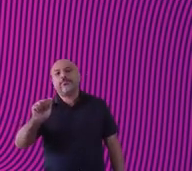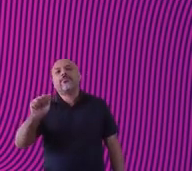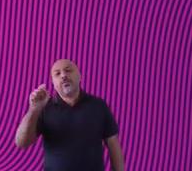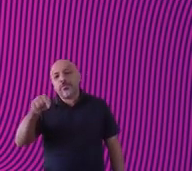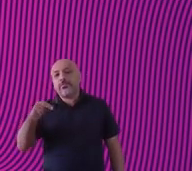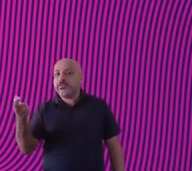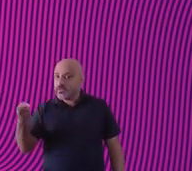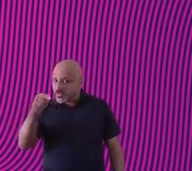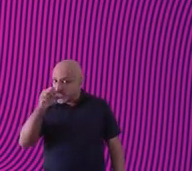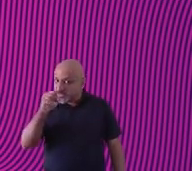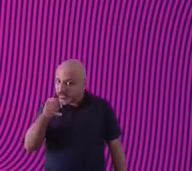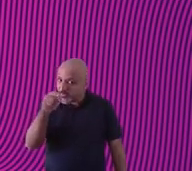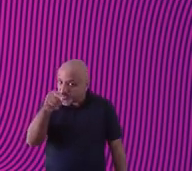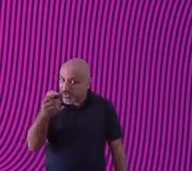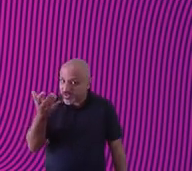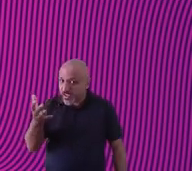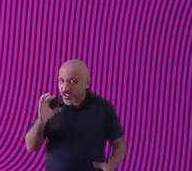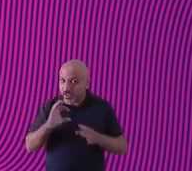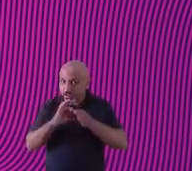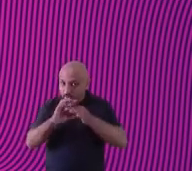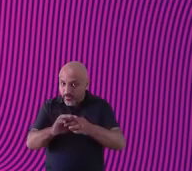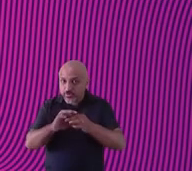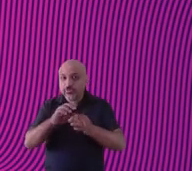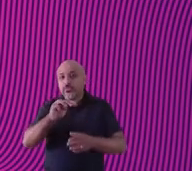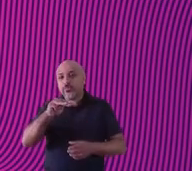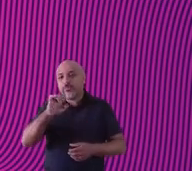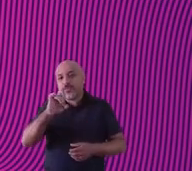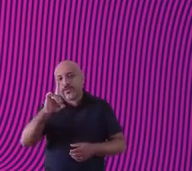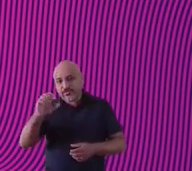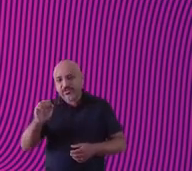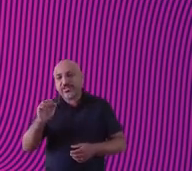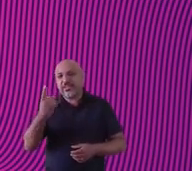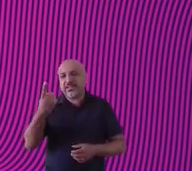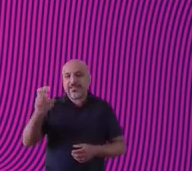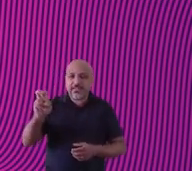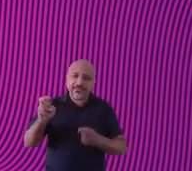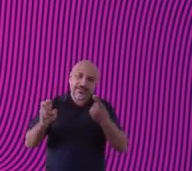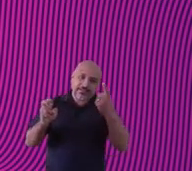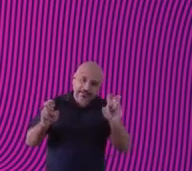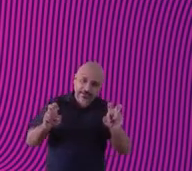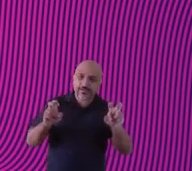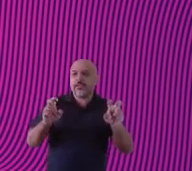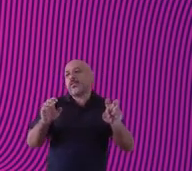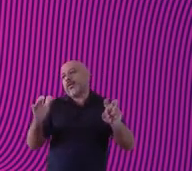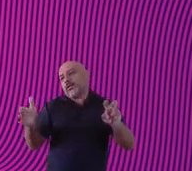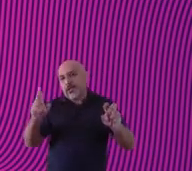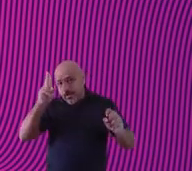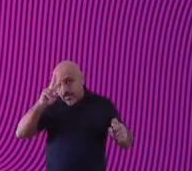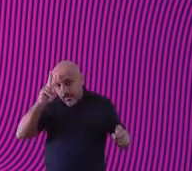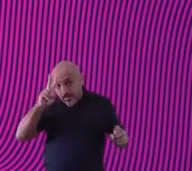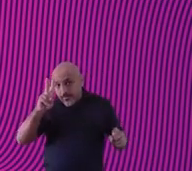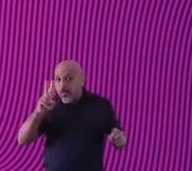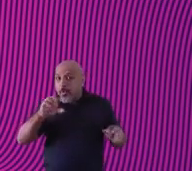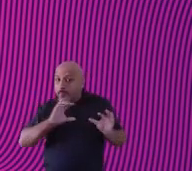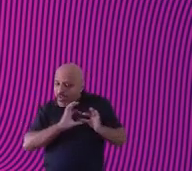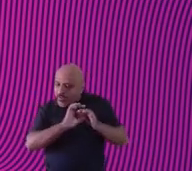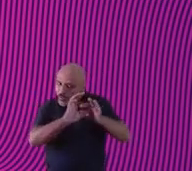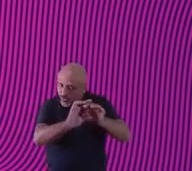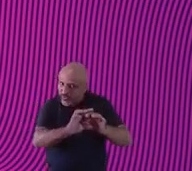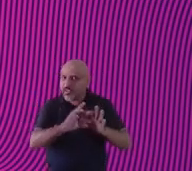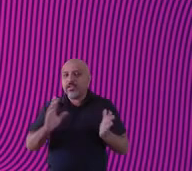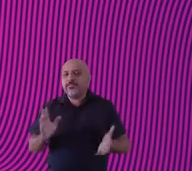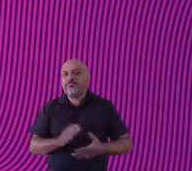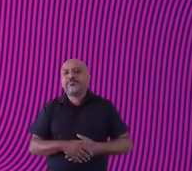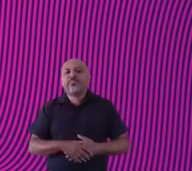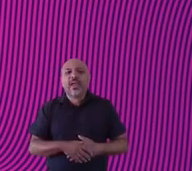se você quiser associar o bortezomibe quiser quinzenal Lembrando que é o nosso levam né É mas associa né